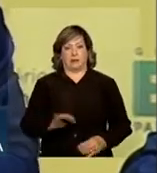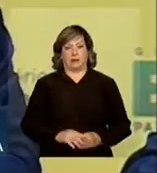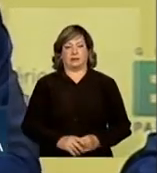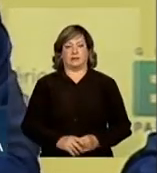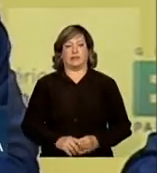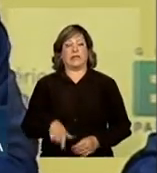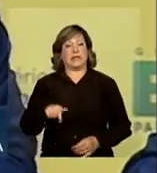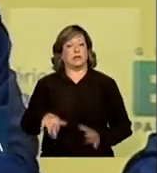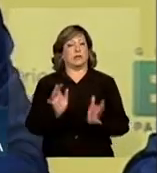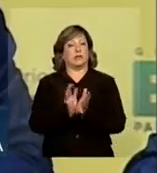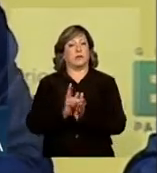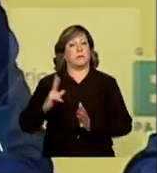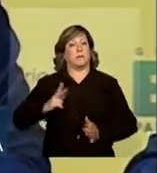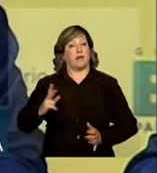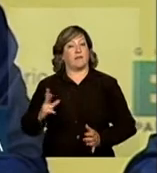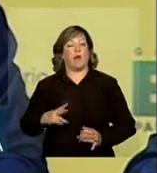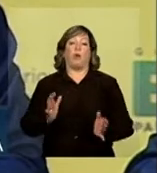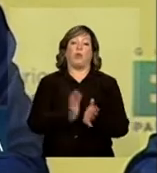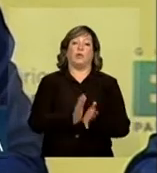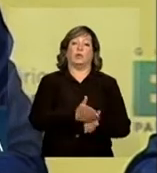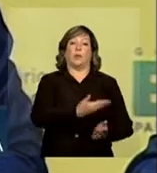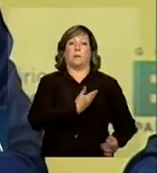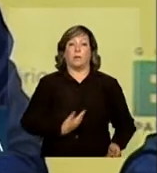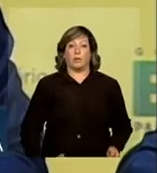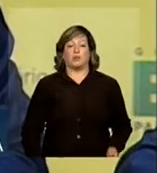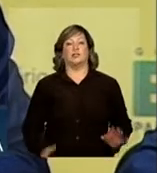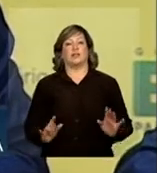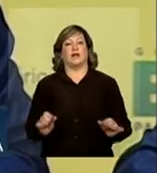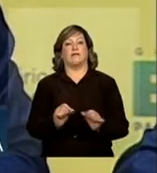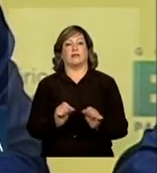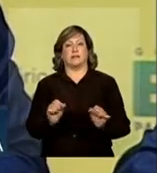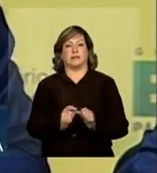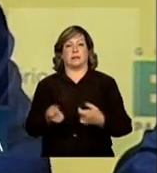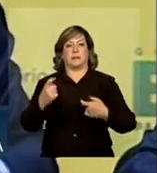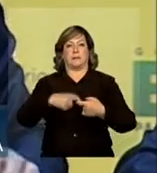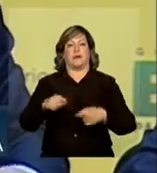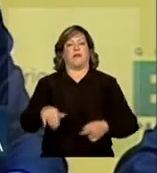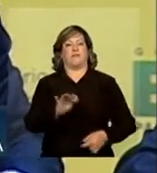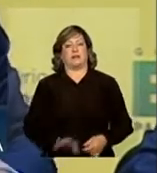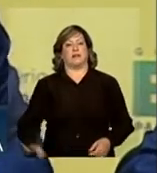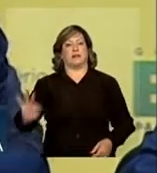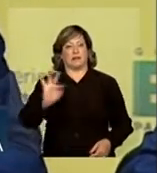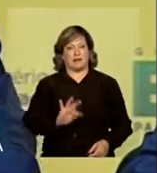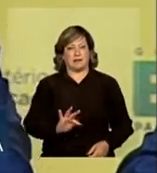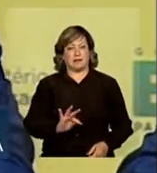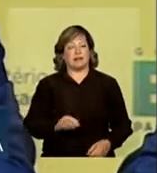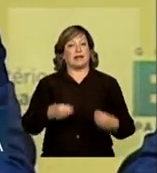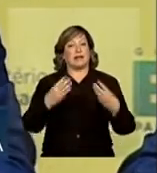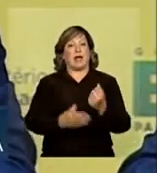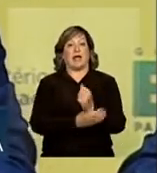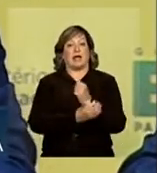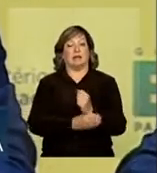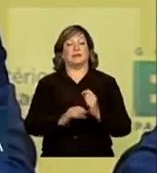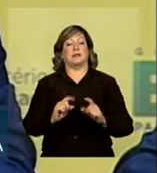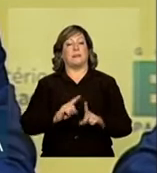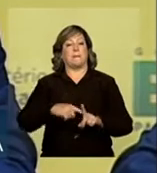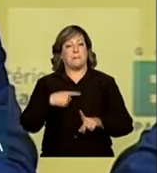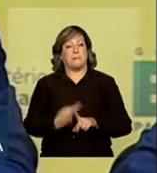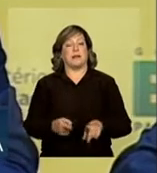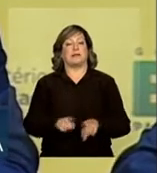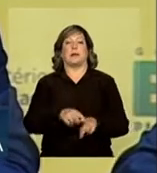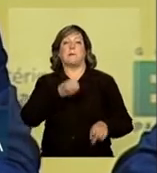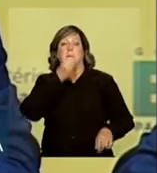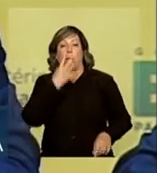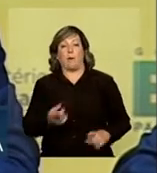é isso no setor privado e no setor público nós já fizemos uma expansão das federais exatamente para garantir mais e